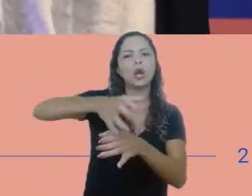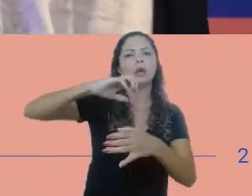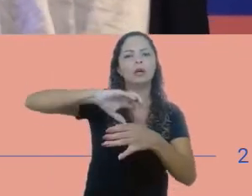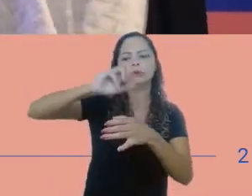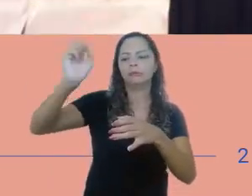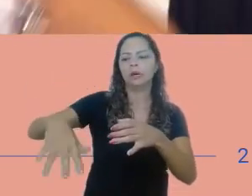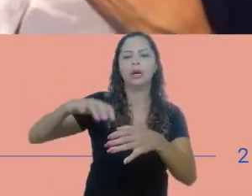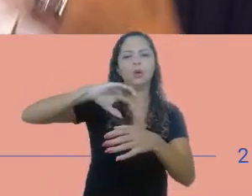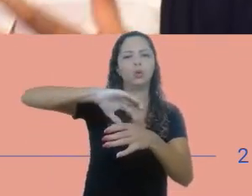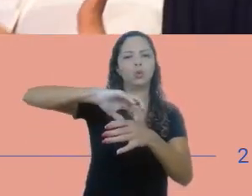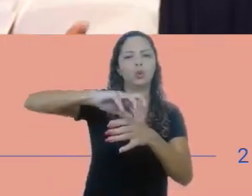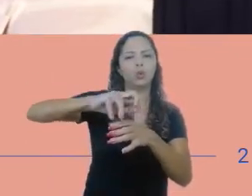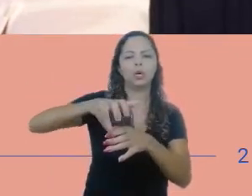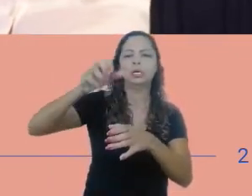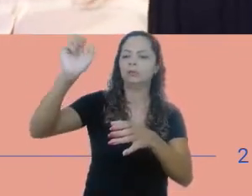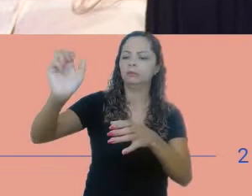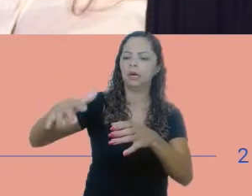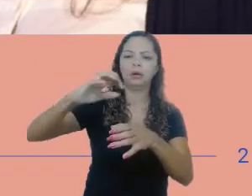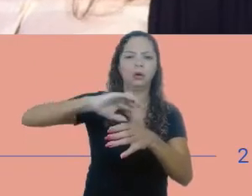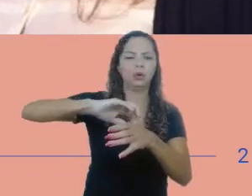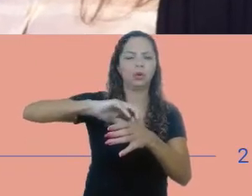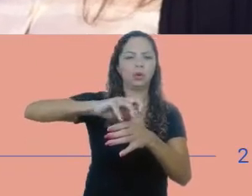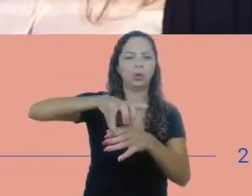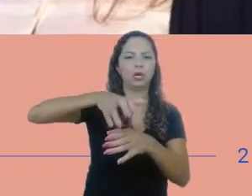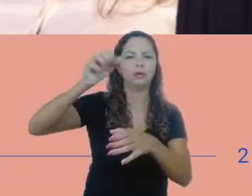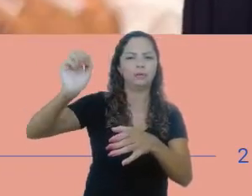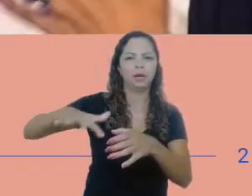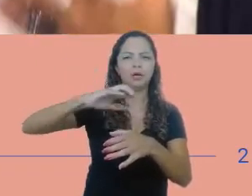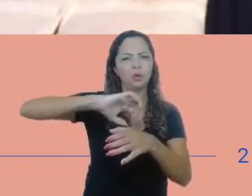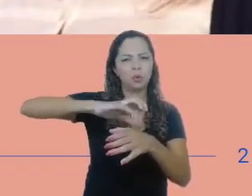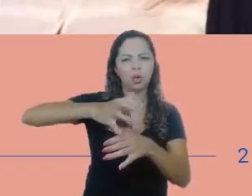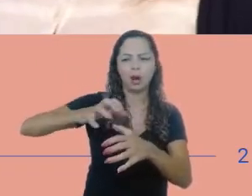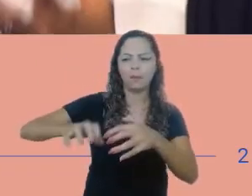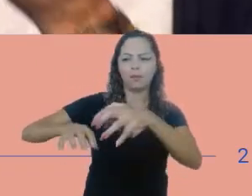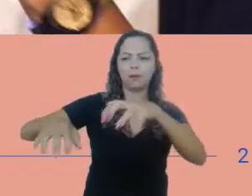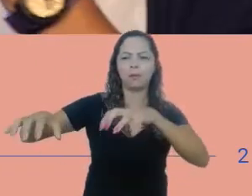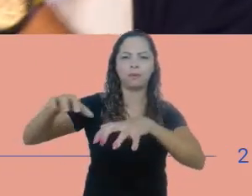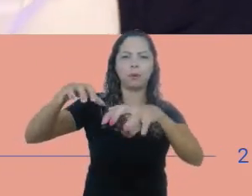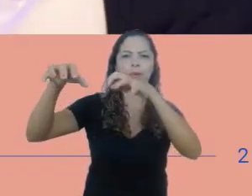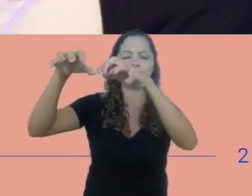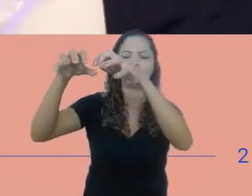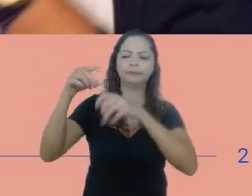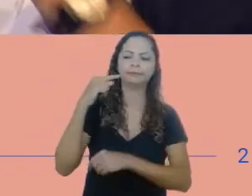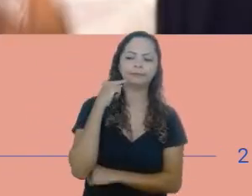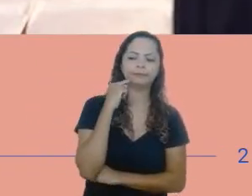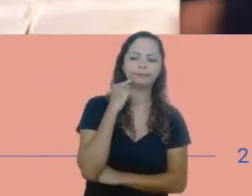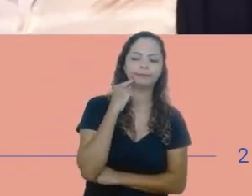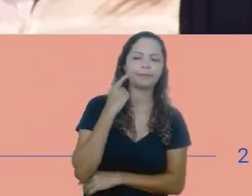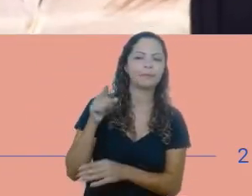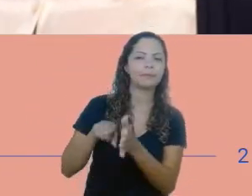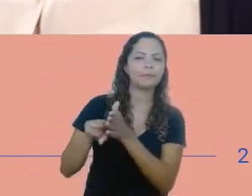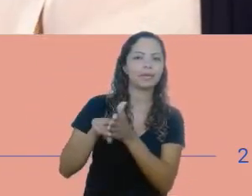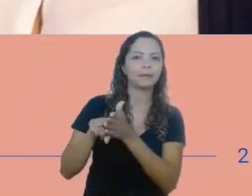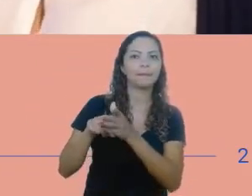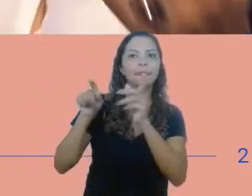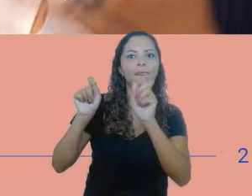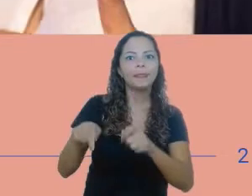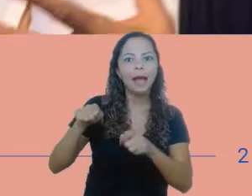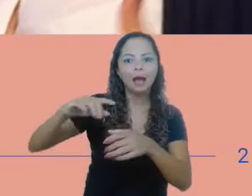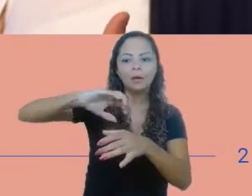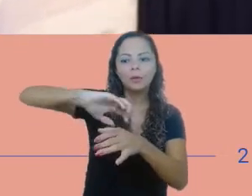processo produtivo e ela começou a pesquisar e eles fizeram então uma fibra Têxtil de casca de laranja